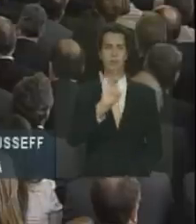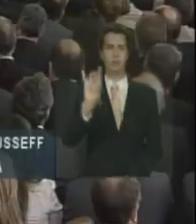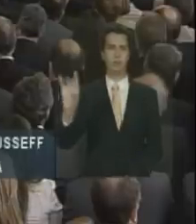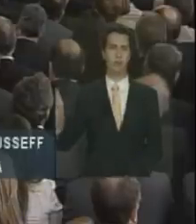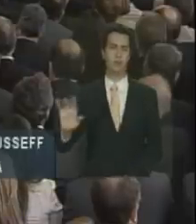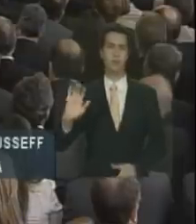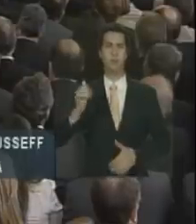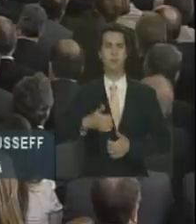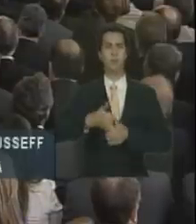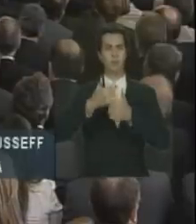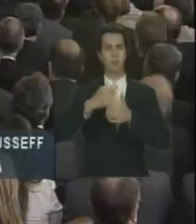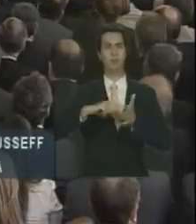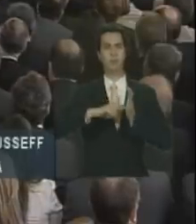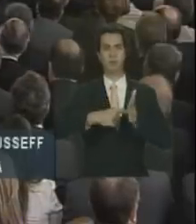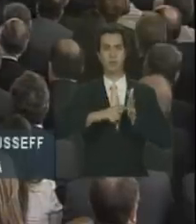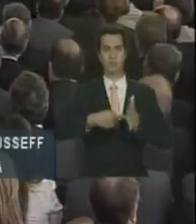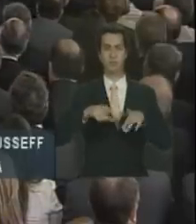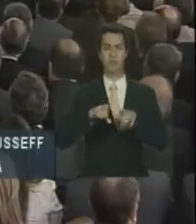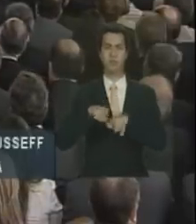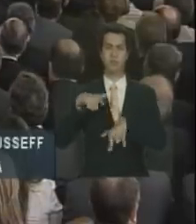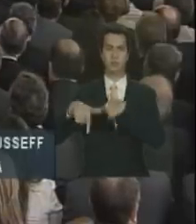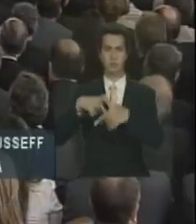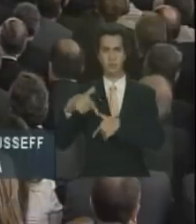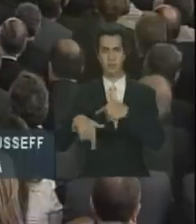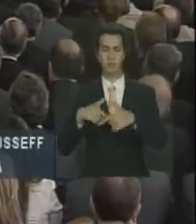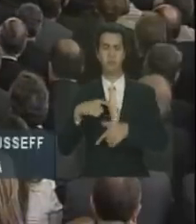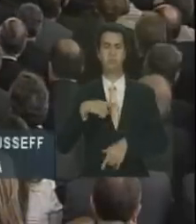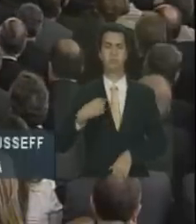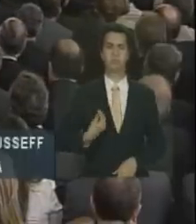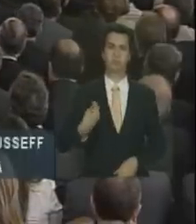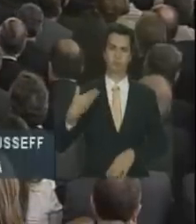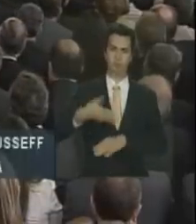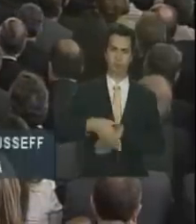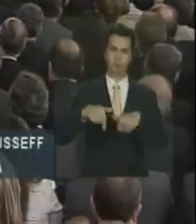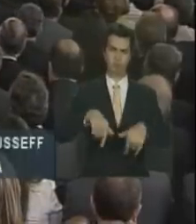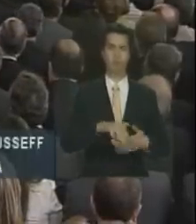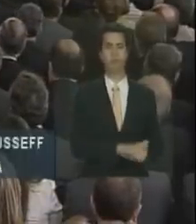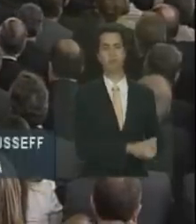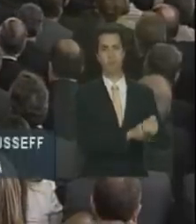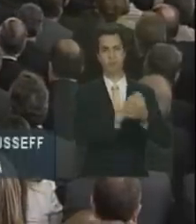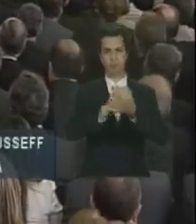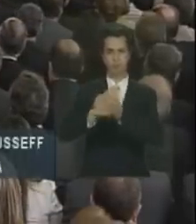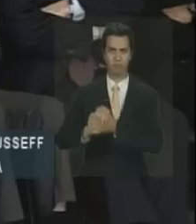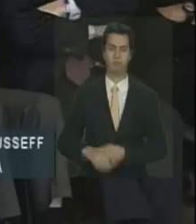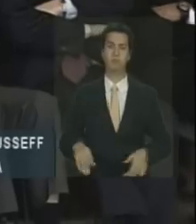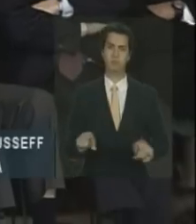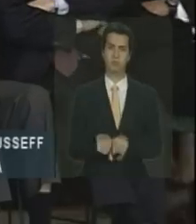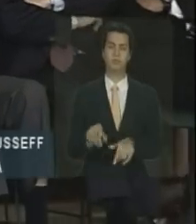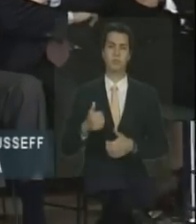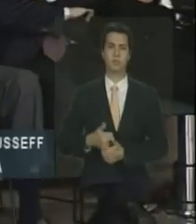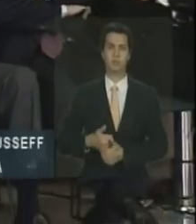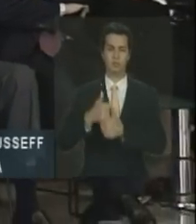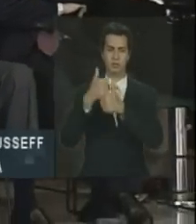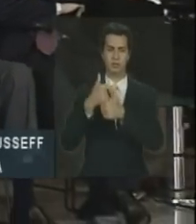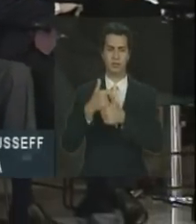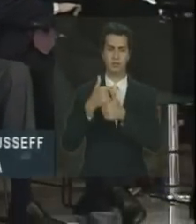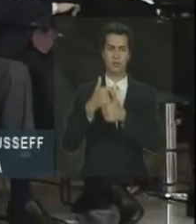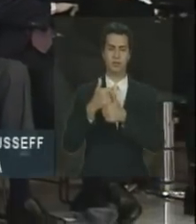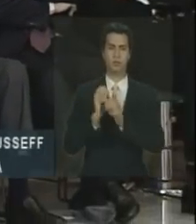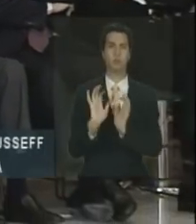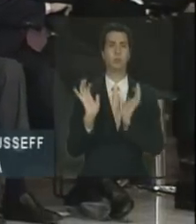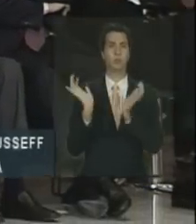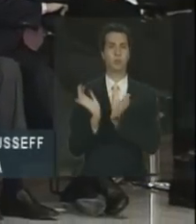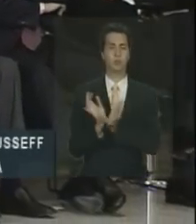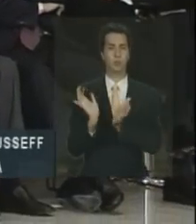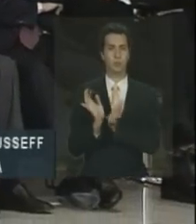dos dirigentes sindicais e trabalhadores que comparecem a essa cerimônia, bem como as lideranças das